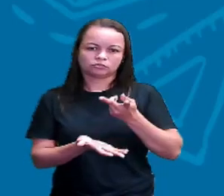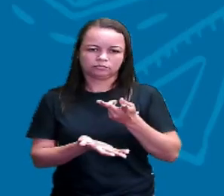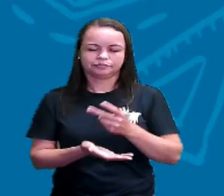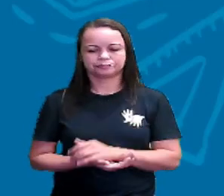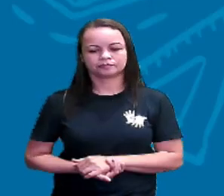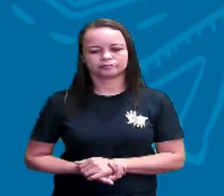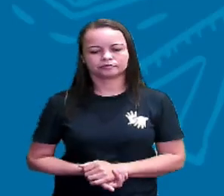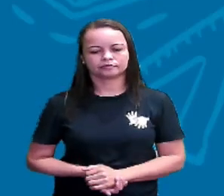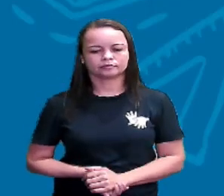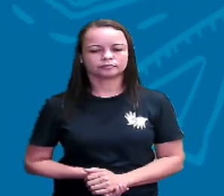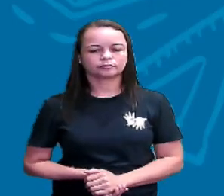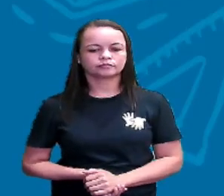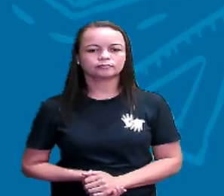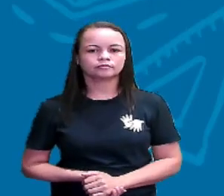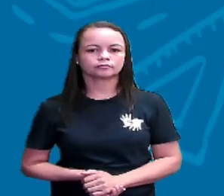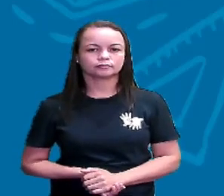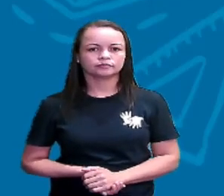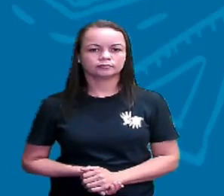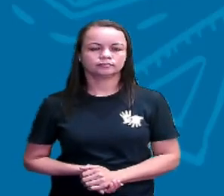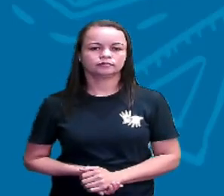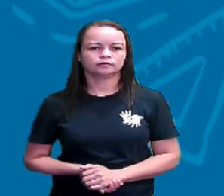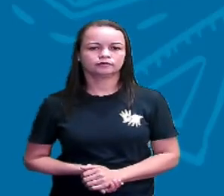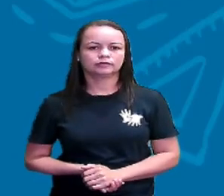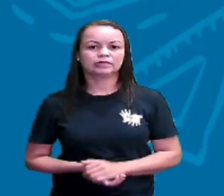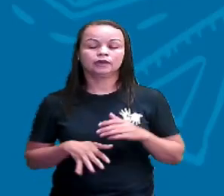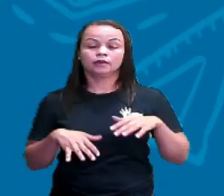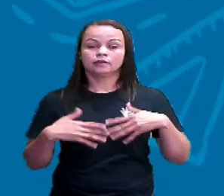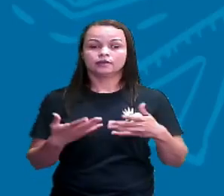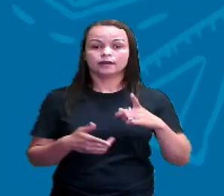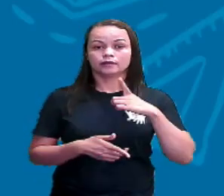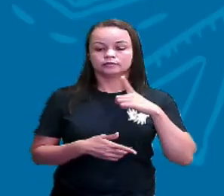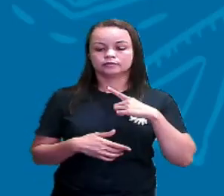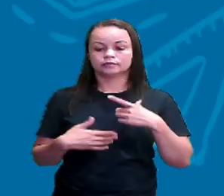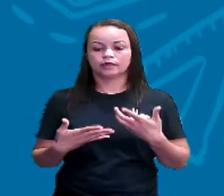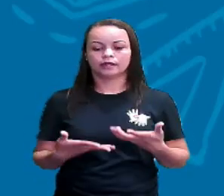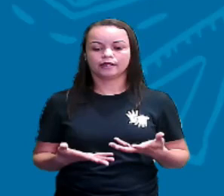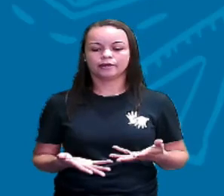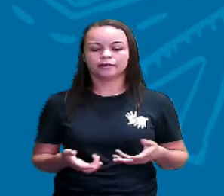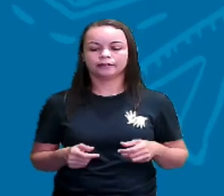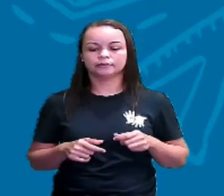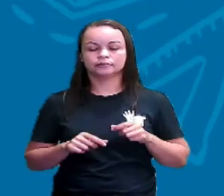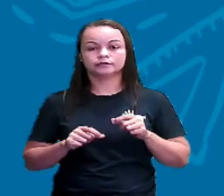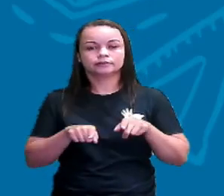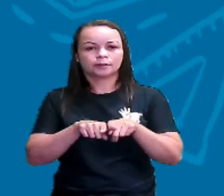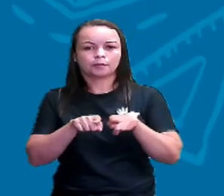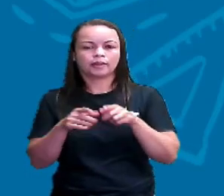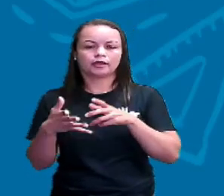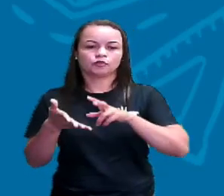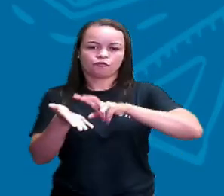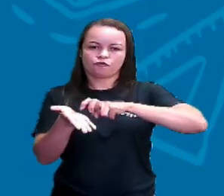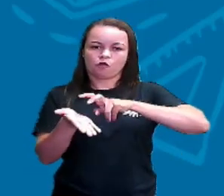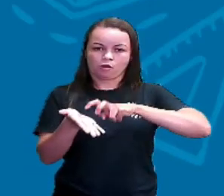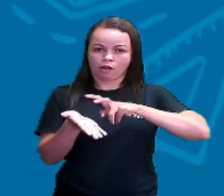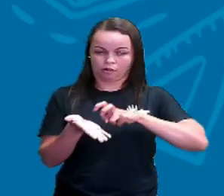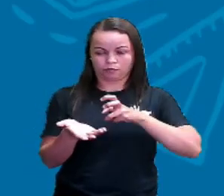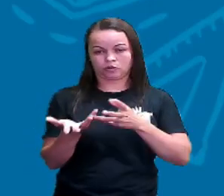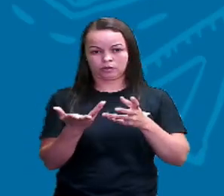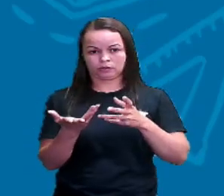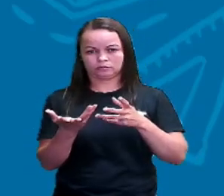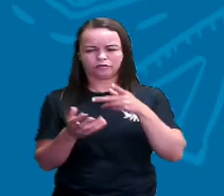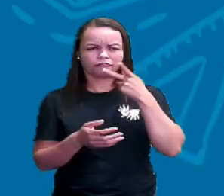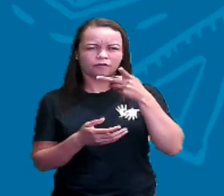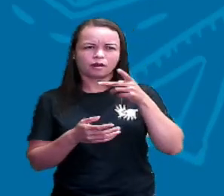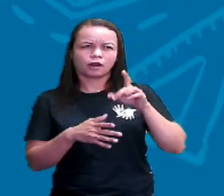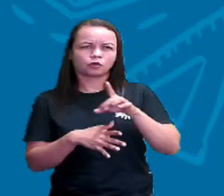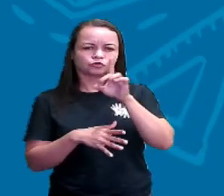bom? E aí a gente também tem um pouco de vocabulário. Quando a gente vai falar sobre dias da